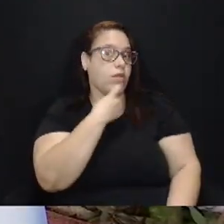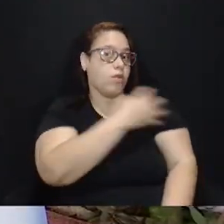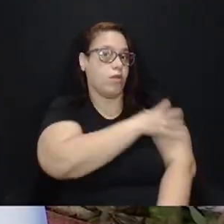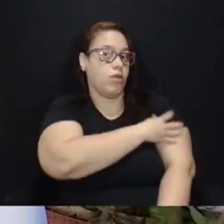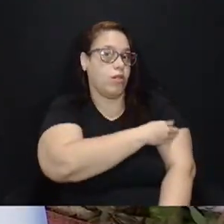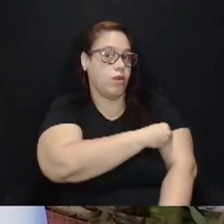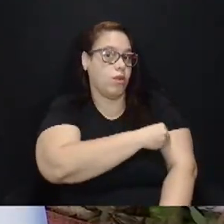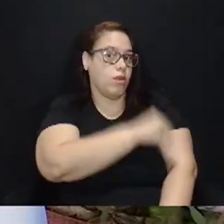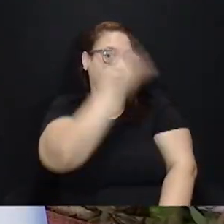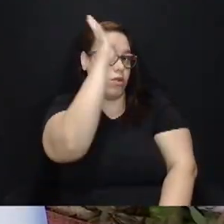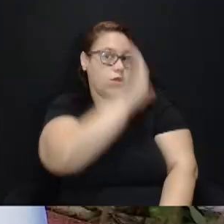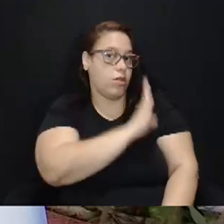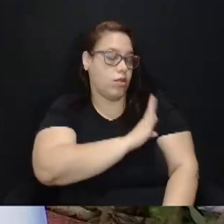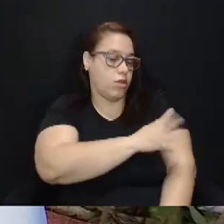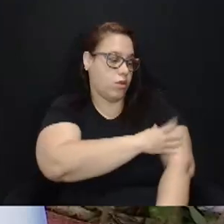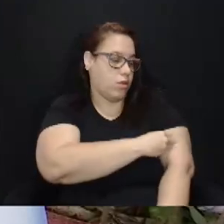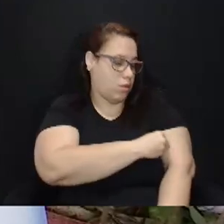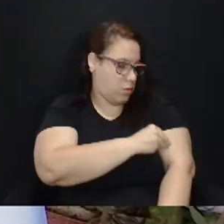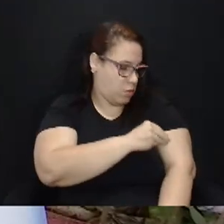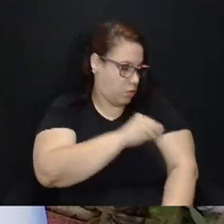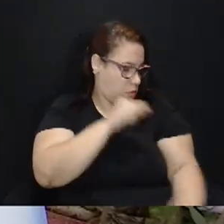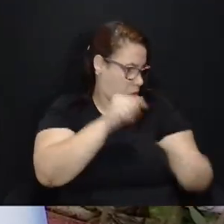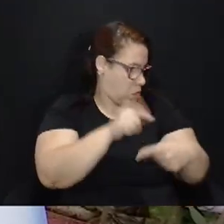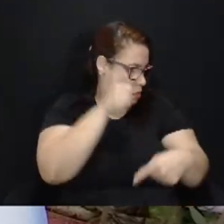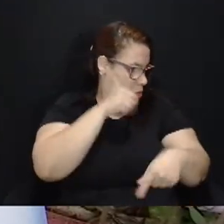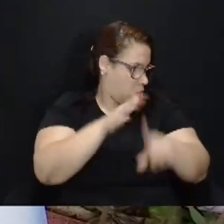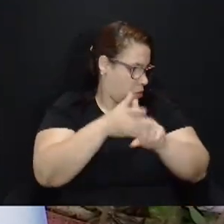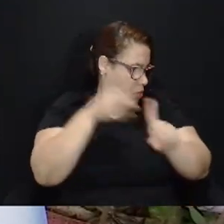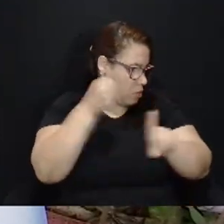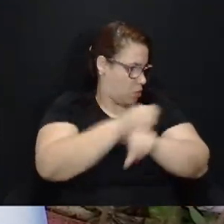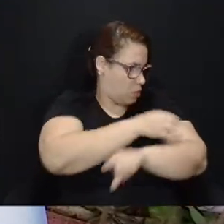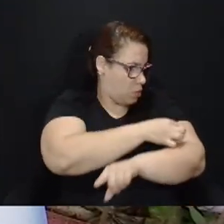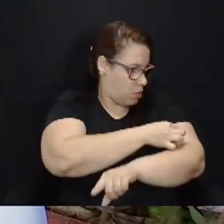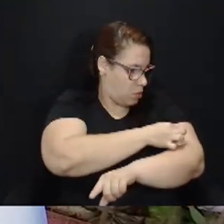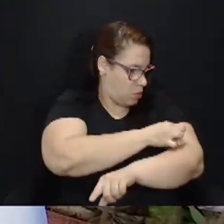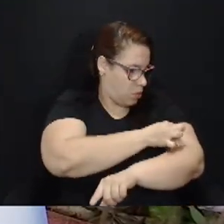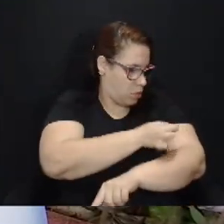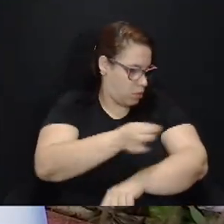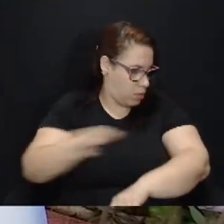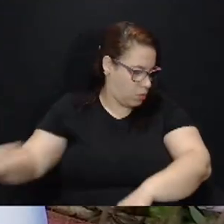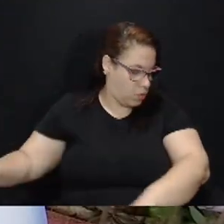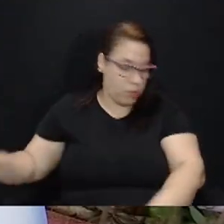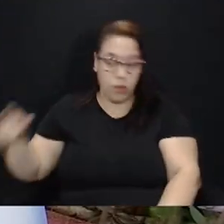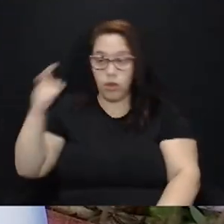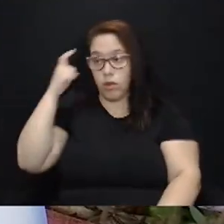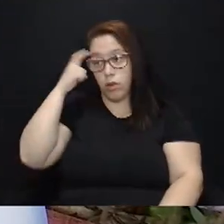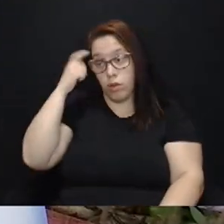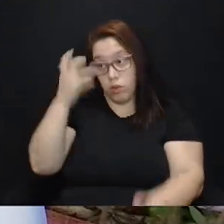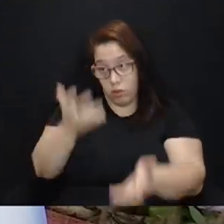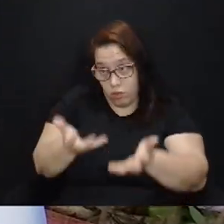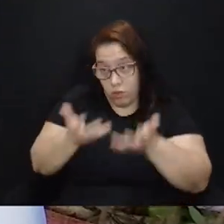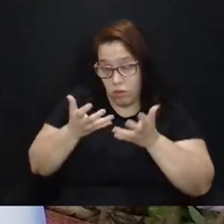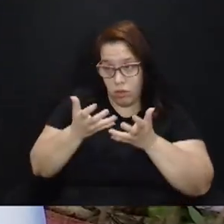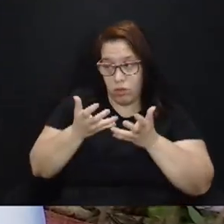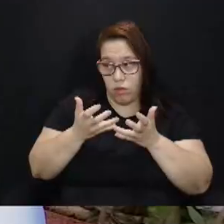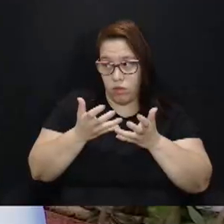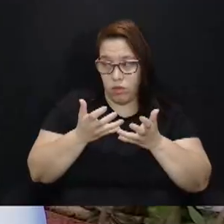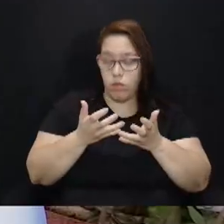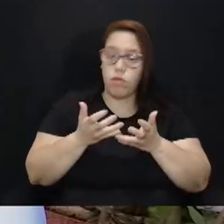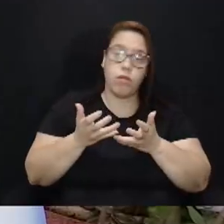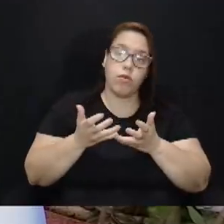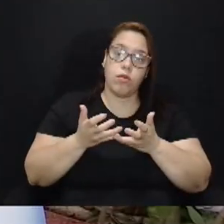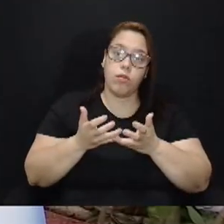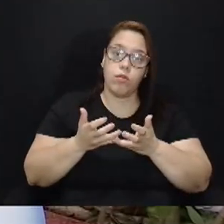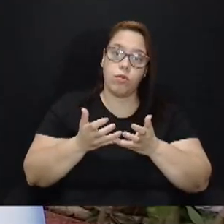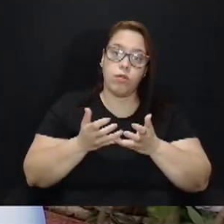com essa luta contra o feminicídio? Olha, a única conquista que eu penso e quero é um